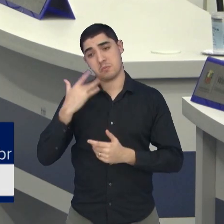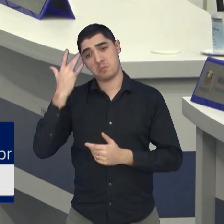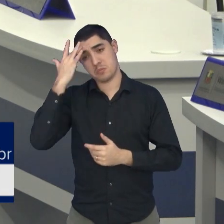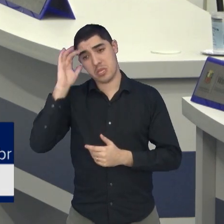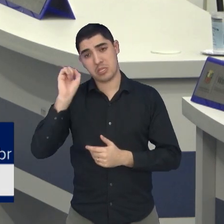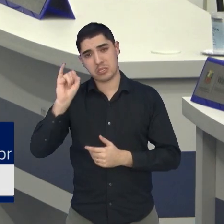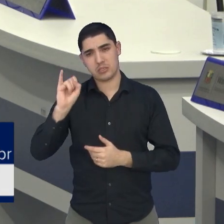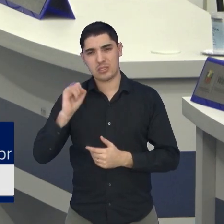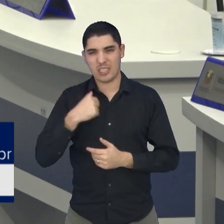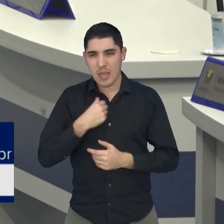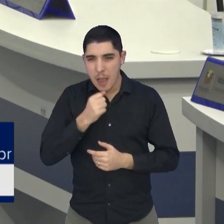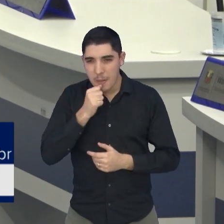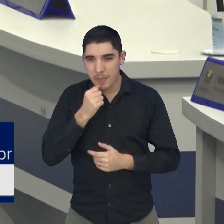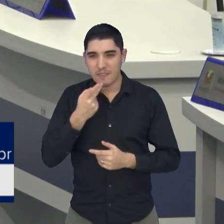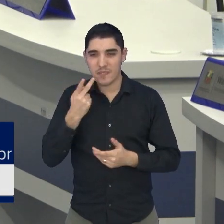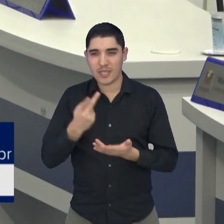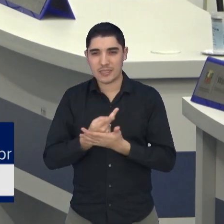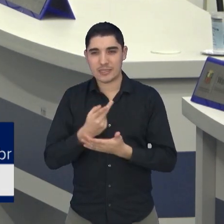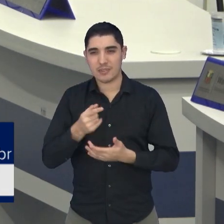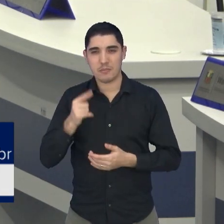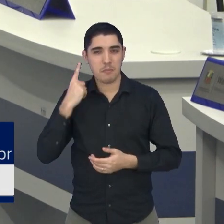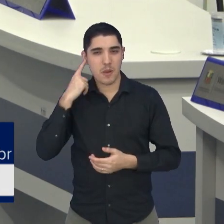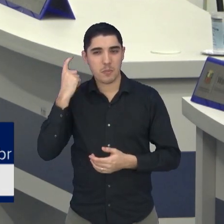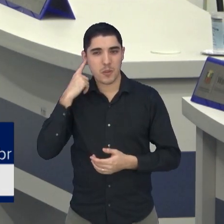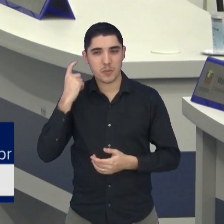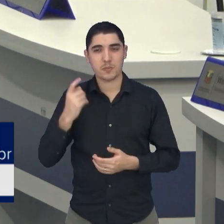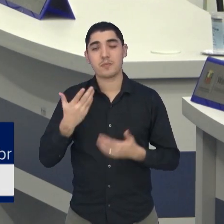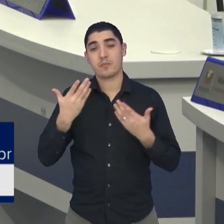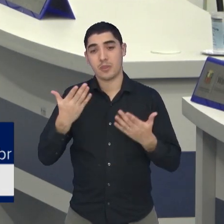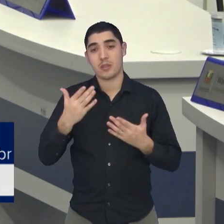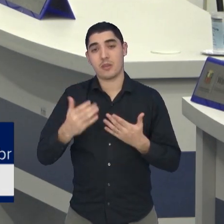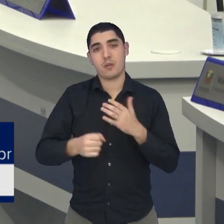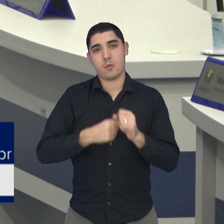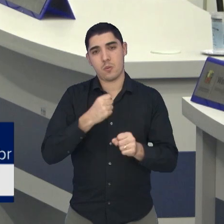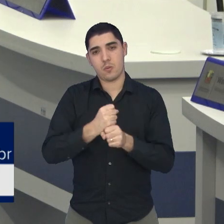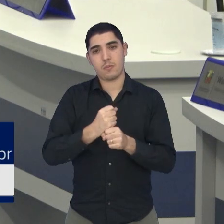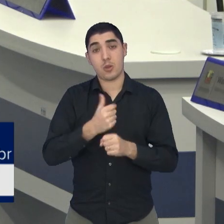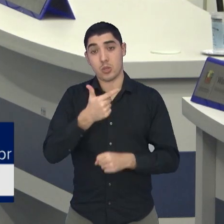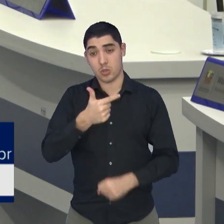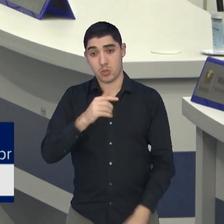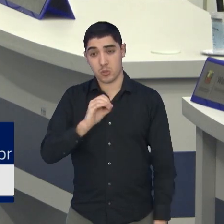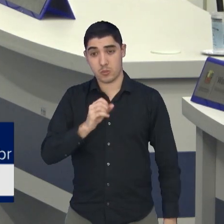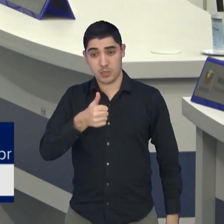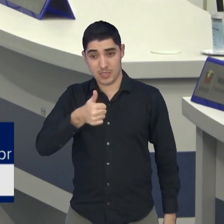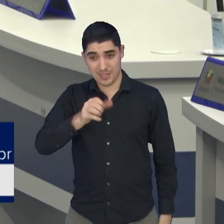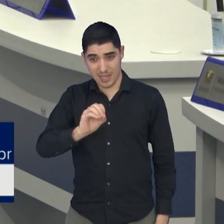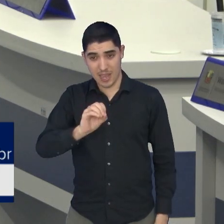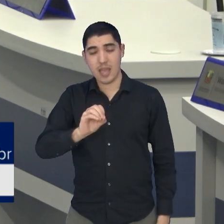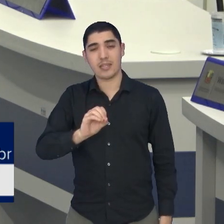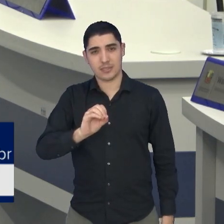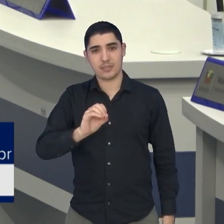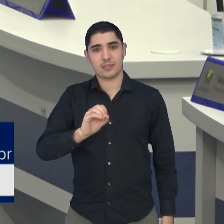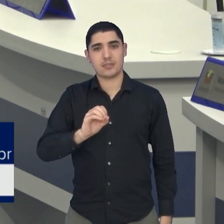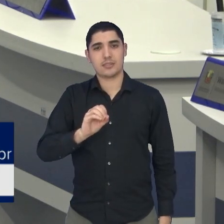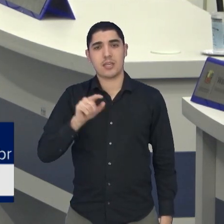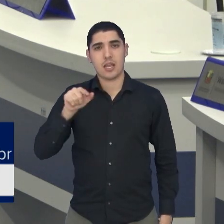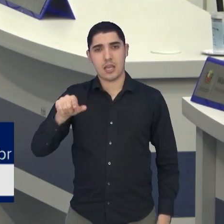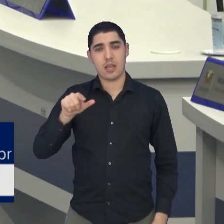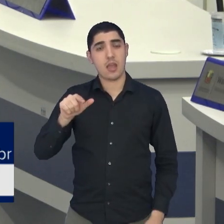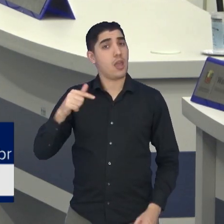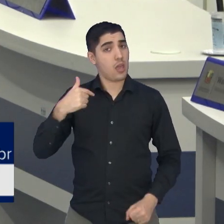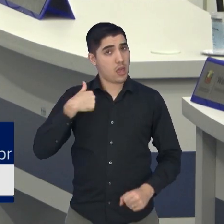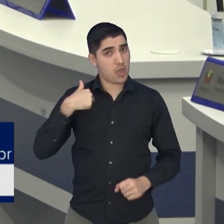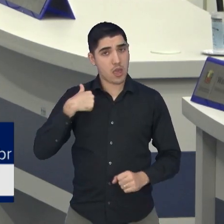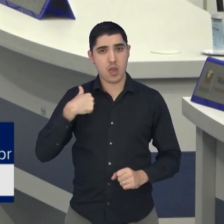Acho que é aqui. Em 2010, vereador Zé Cláudio, quando nós votamos aqui a lei de isolamento, eu fui contra